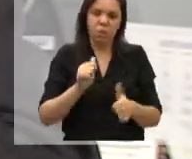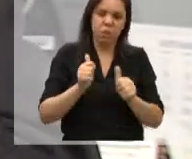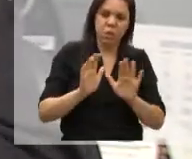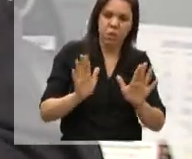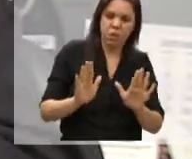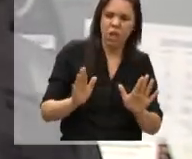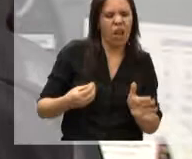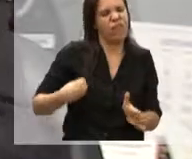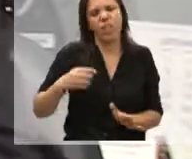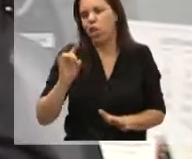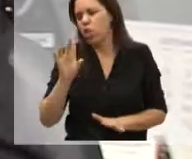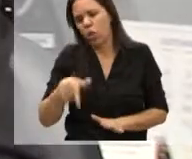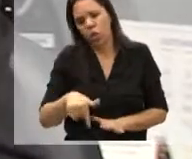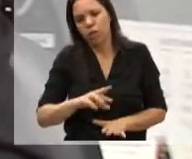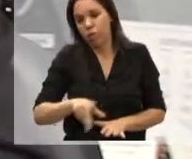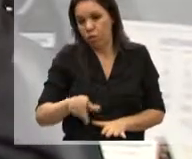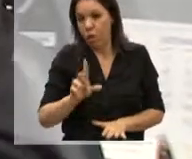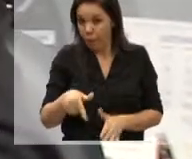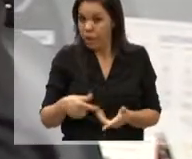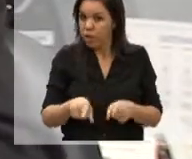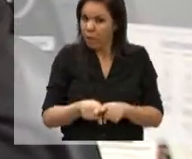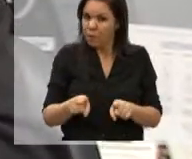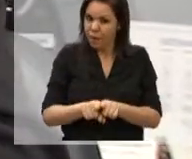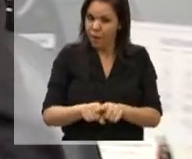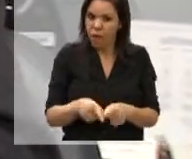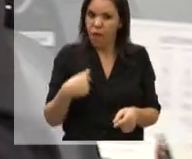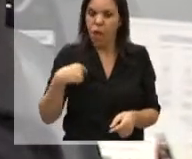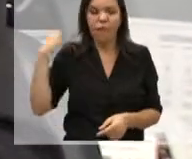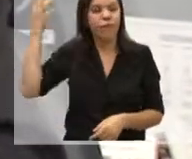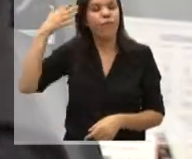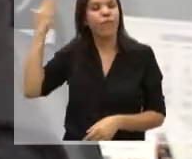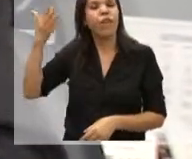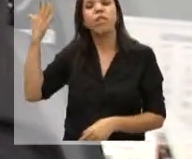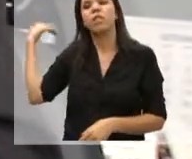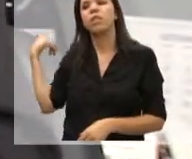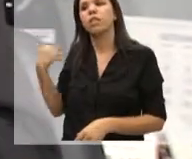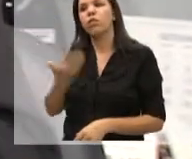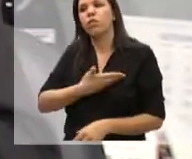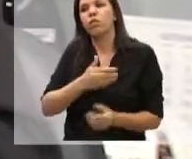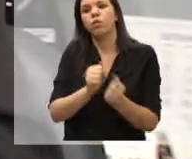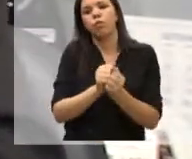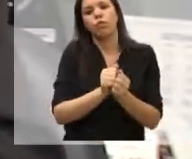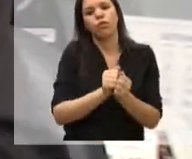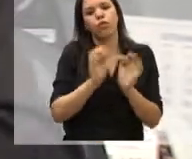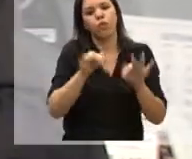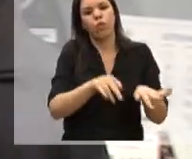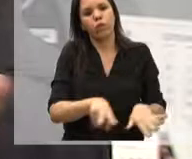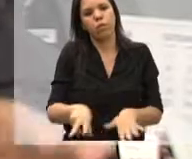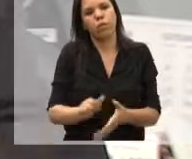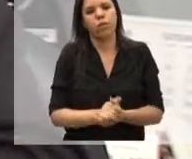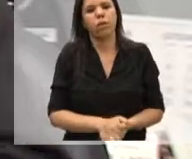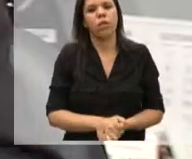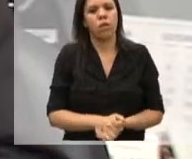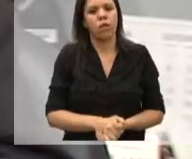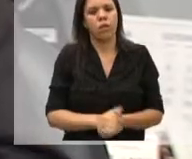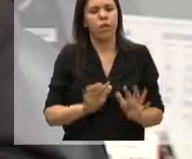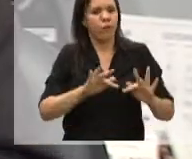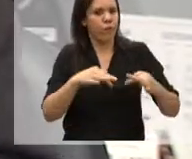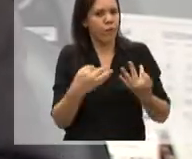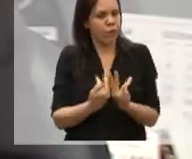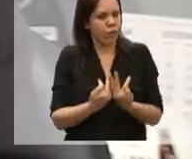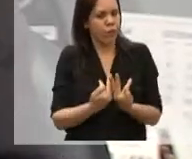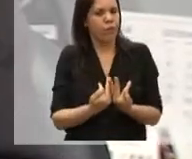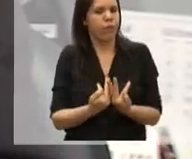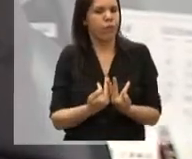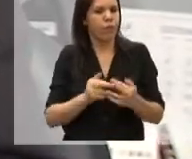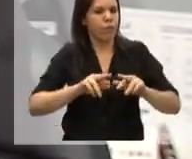tal. A vida não é só isso, é também isso. Eu fazia uma palestra a uns amigos no fim de semana, famílias, enfim,